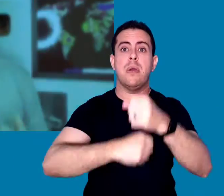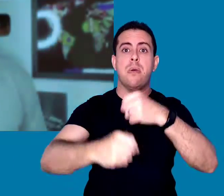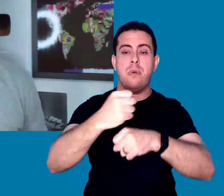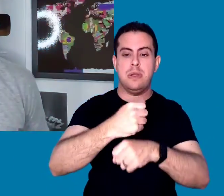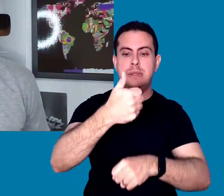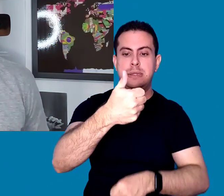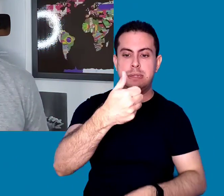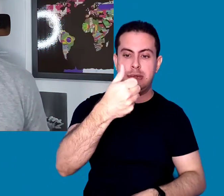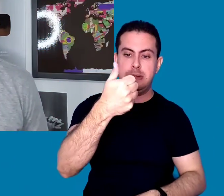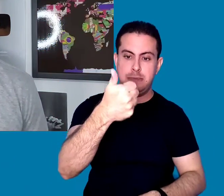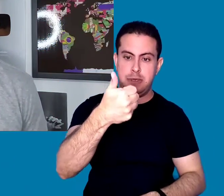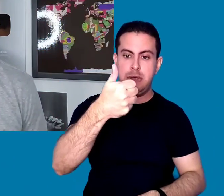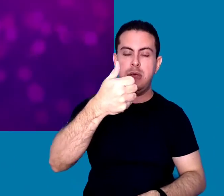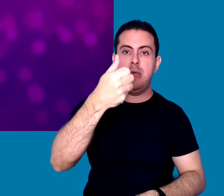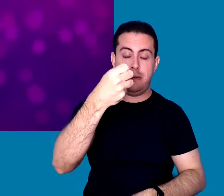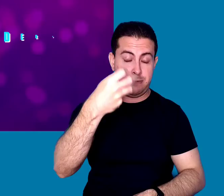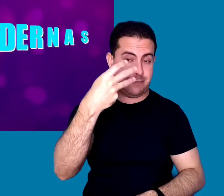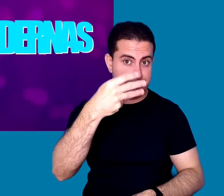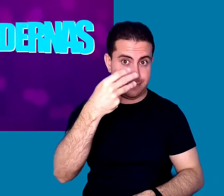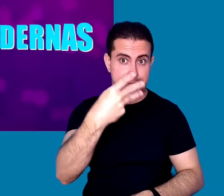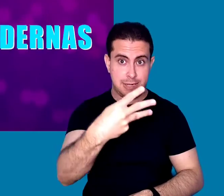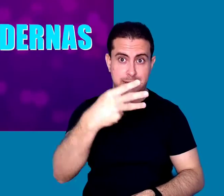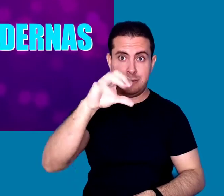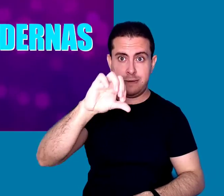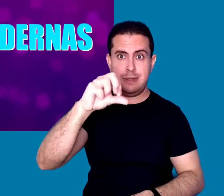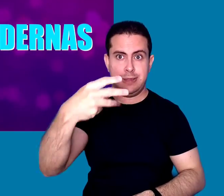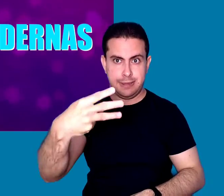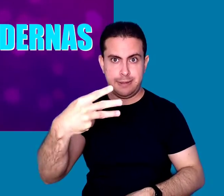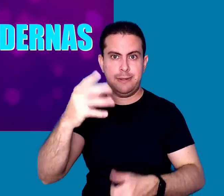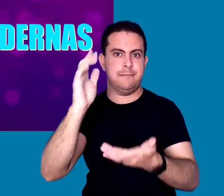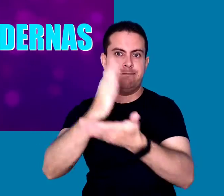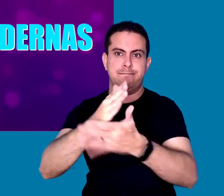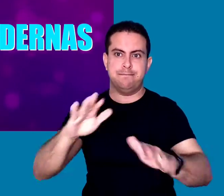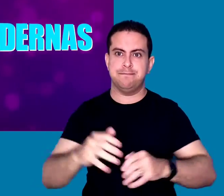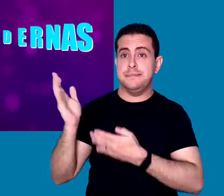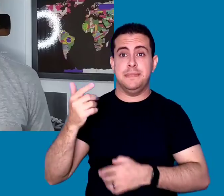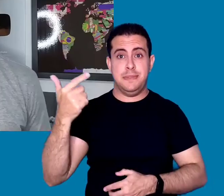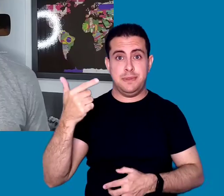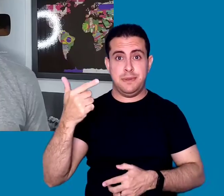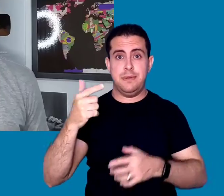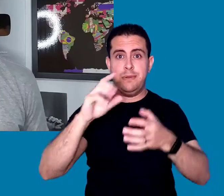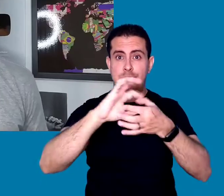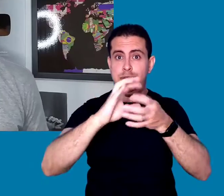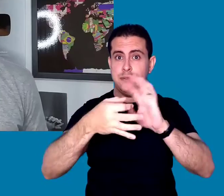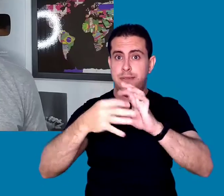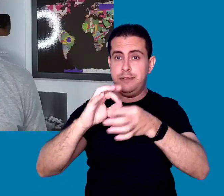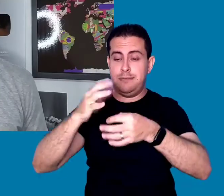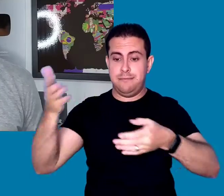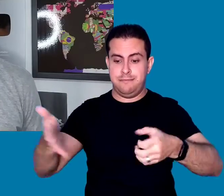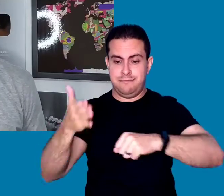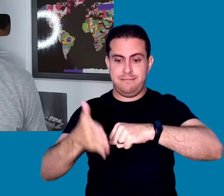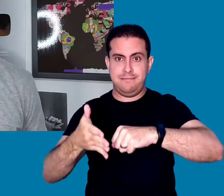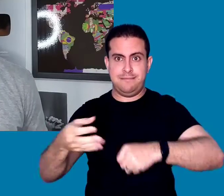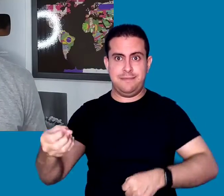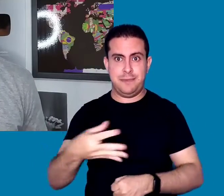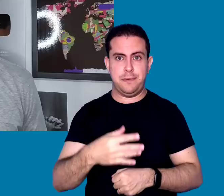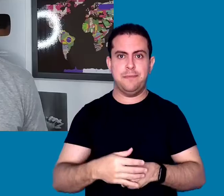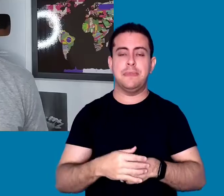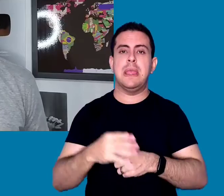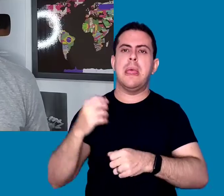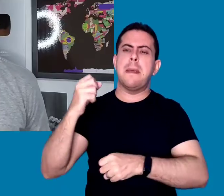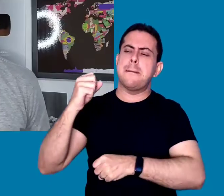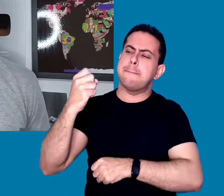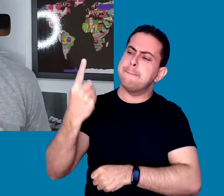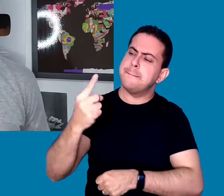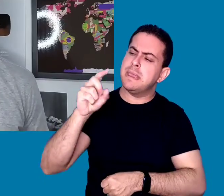de 393. 2. Olimpíadas modernas. Passaram-se mais de 1.500 anos para que os